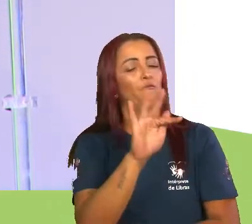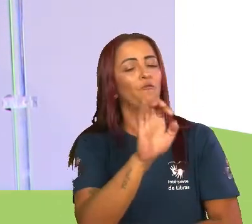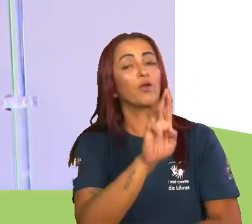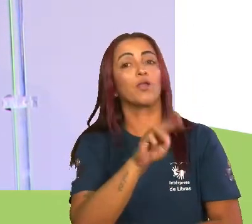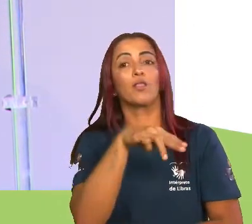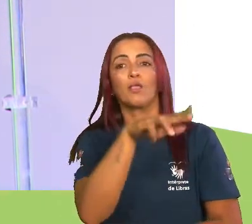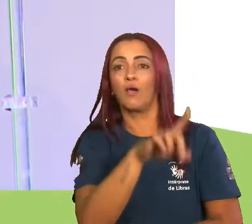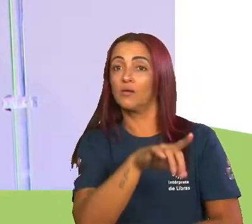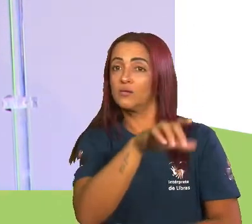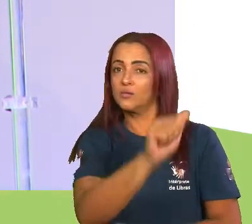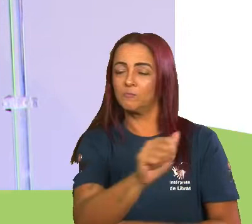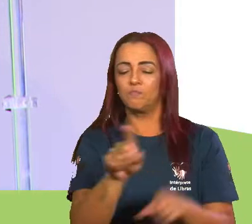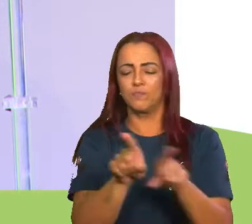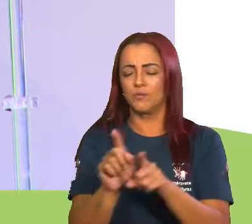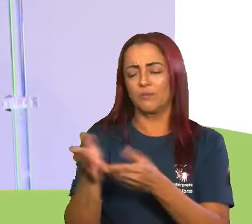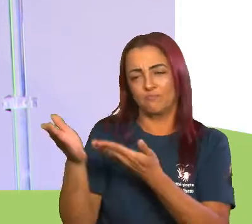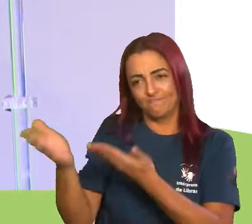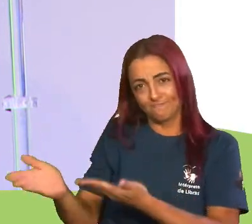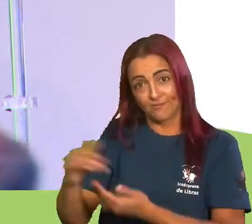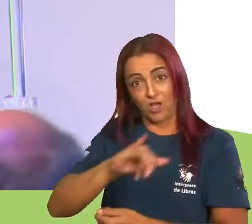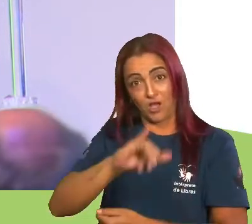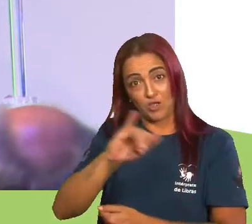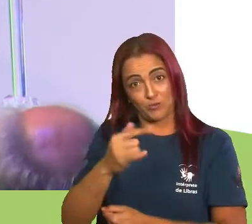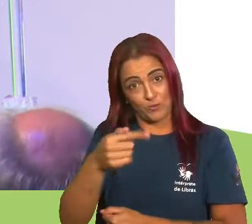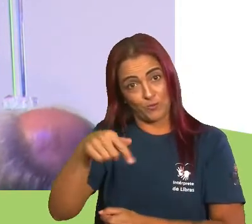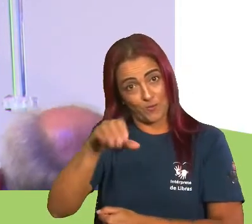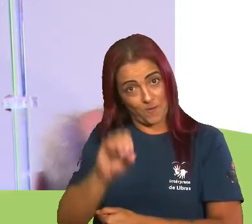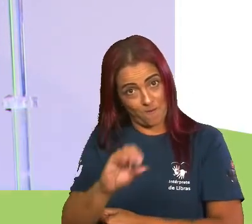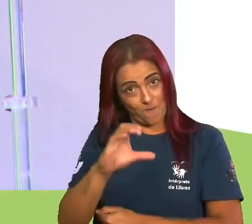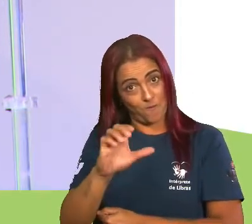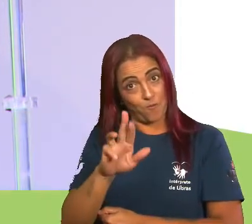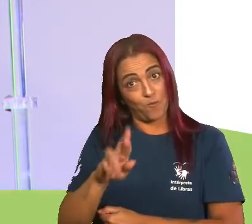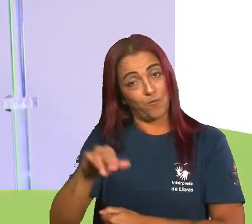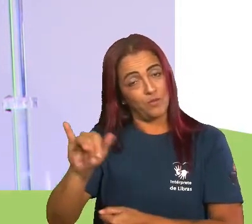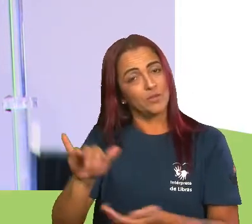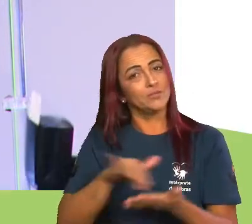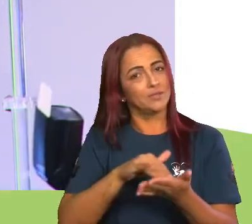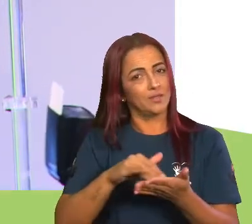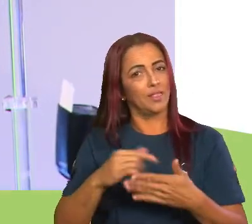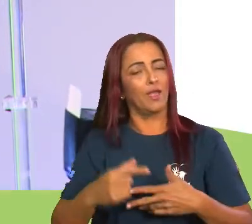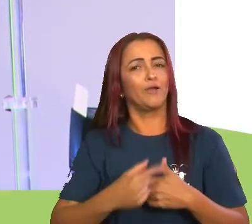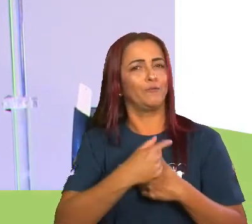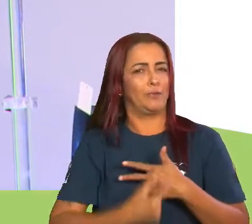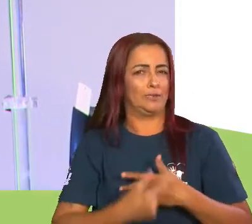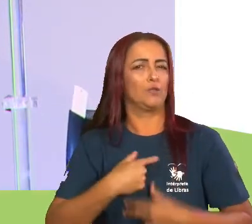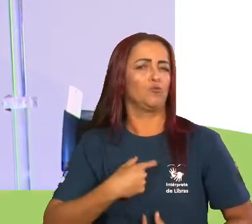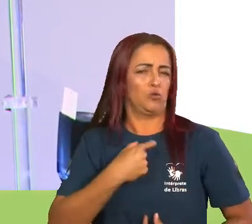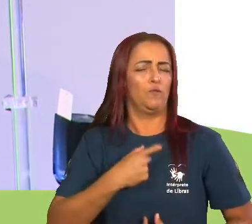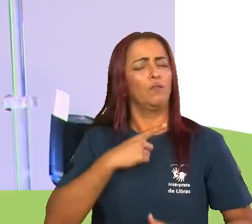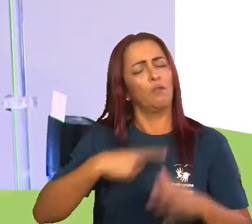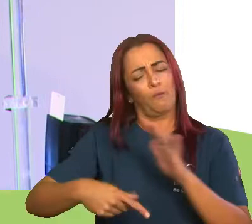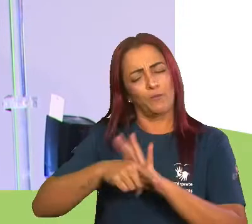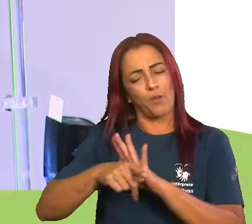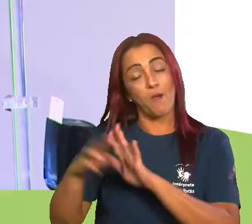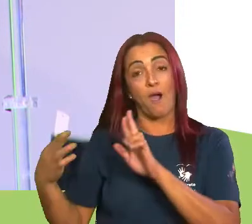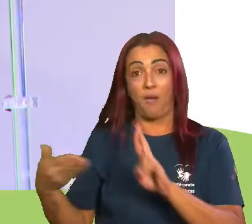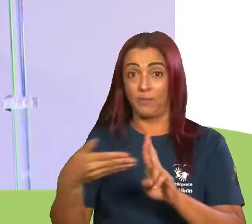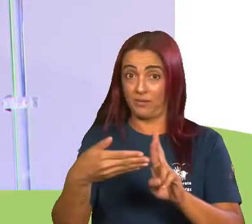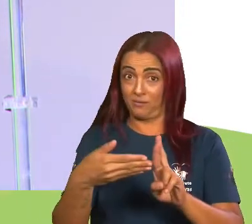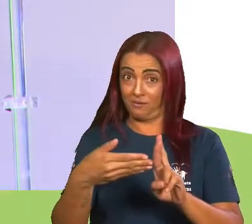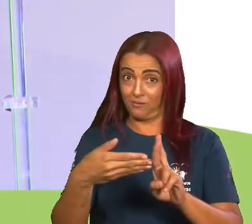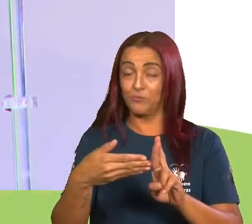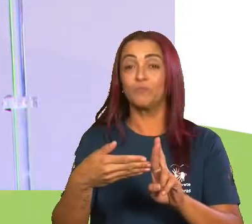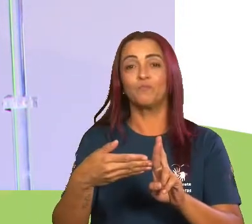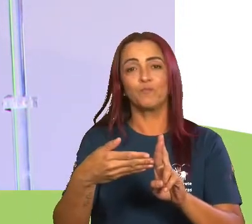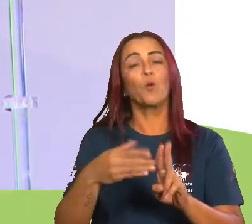Cumprimentar o nosso querido João Cury, secretário executivo. Hoje, representando aqui o prefeito municipal, Ricardo